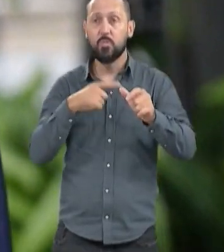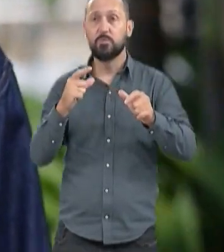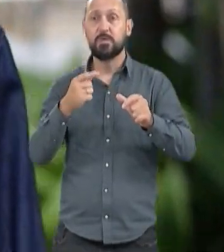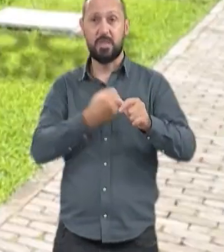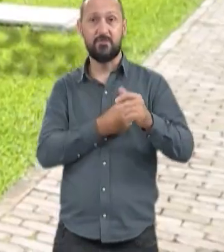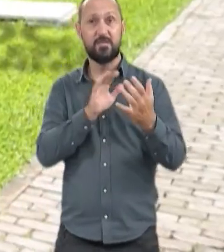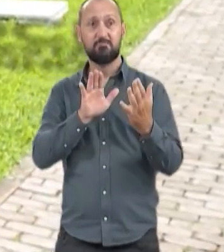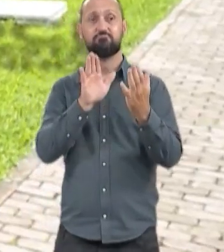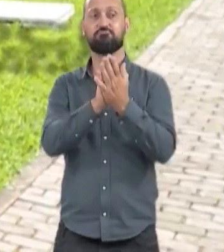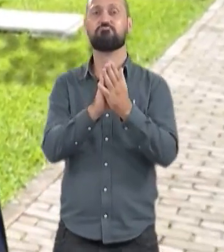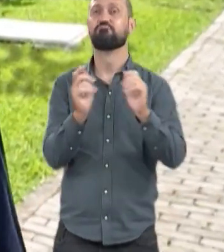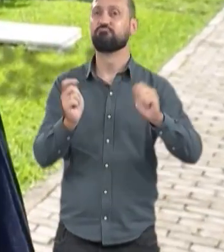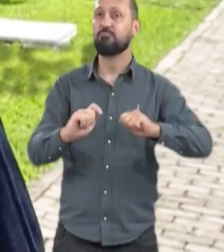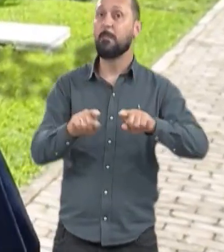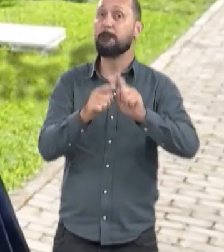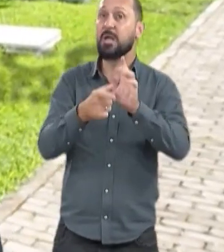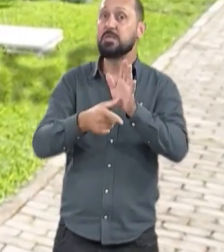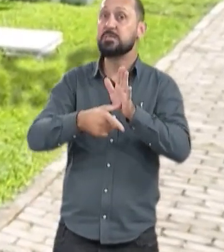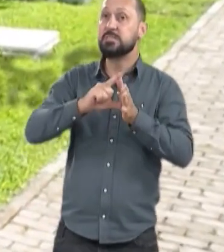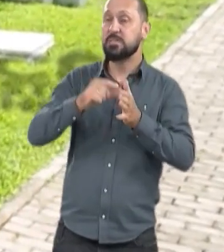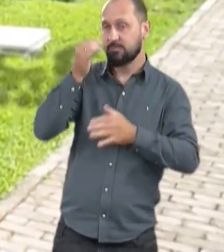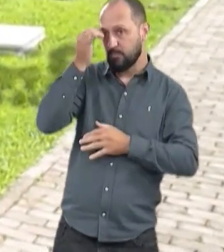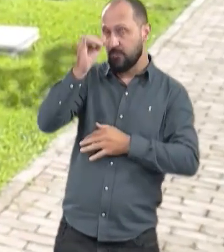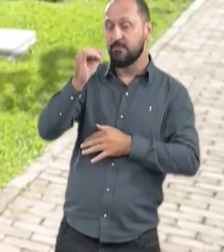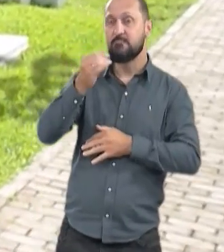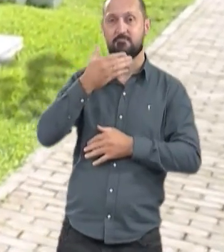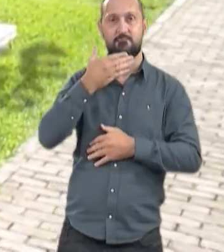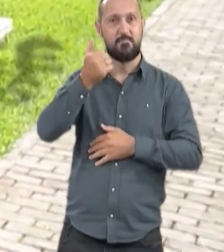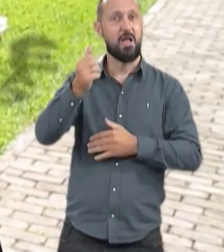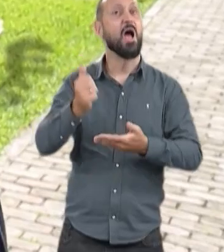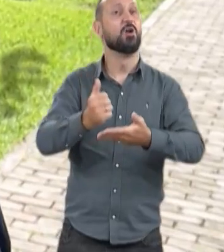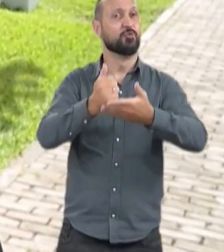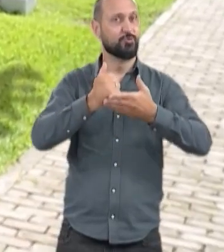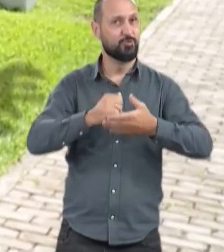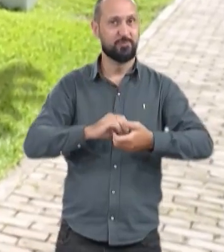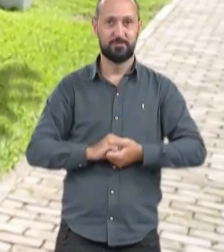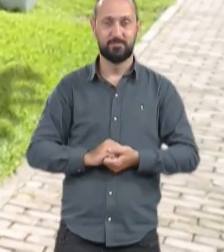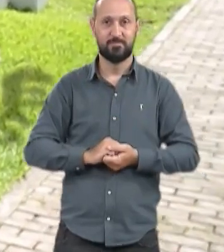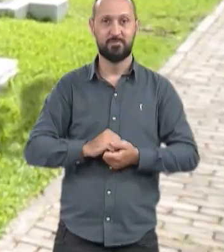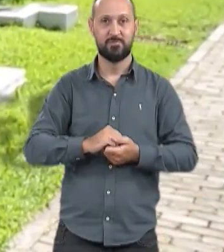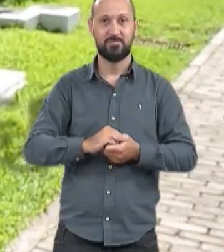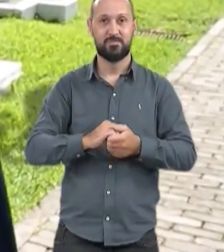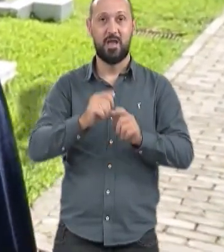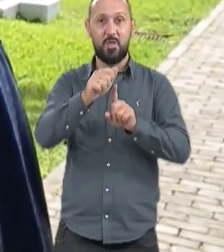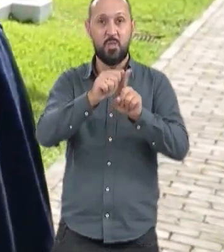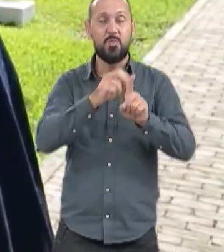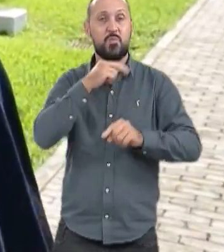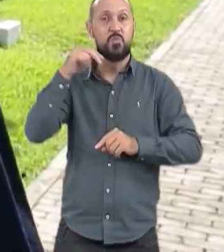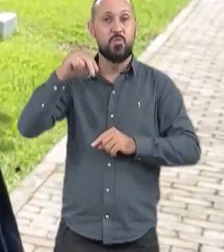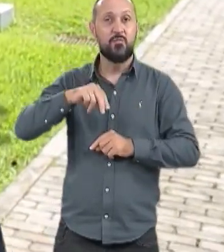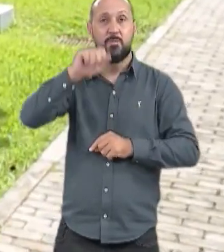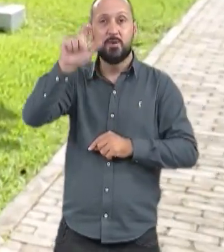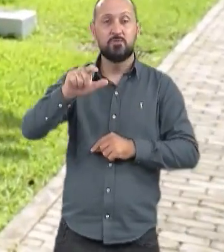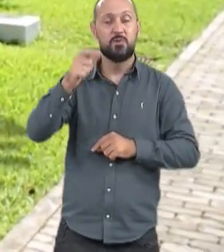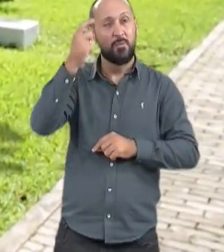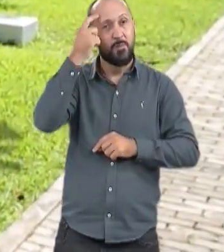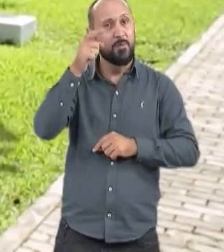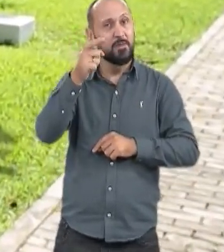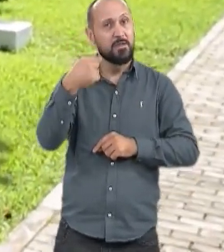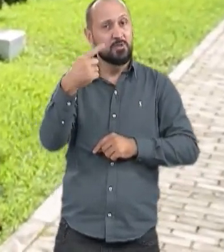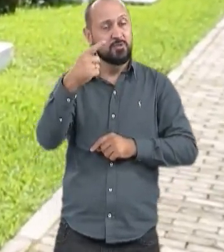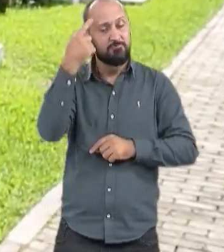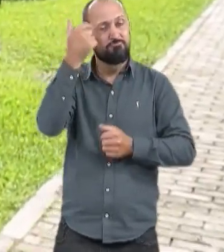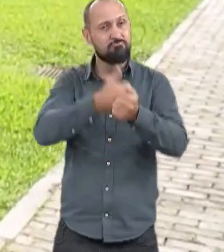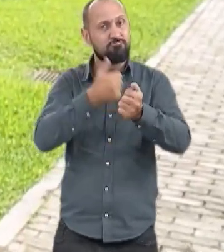enfrentar na vida, mas a prevenção pode mudar tudo. Novembro Azul é uma chance de